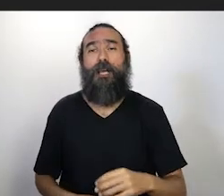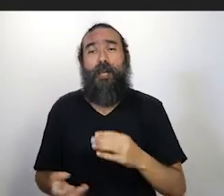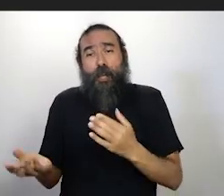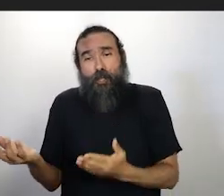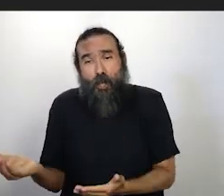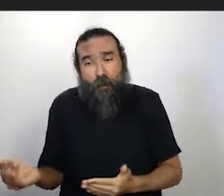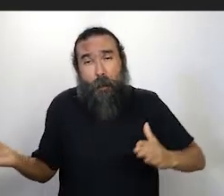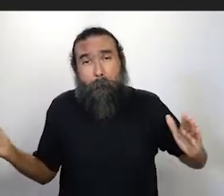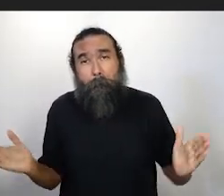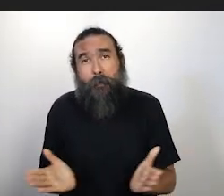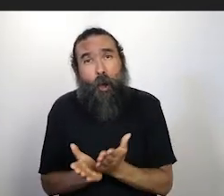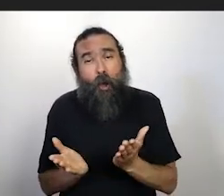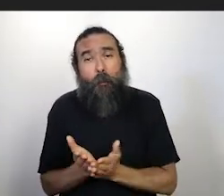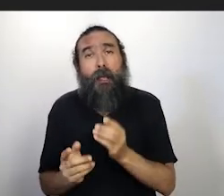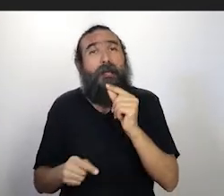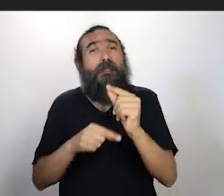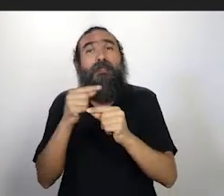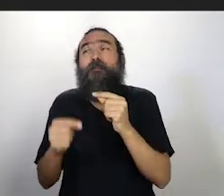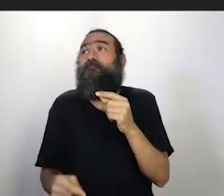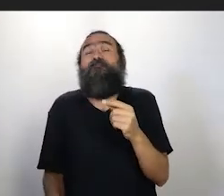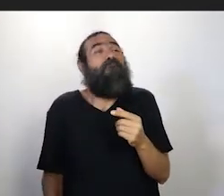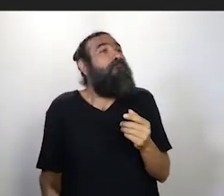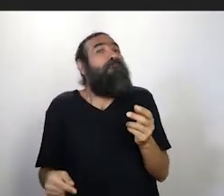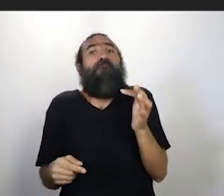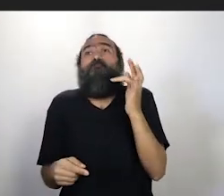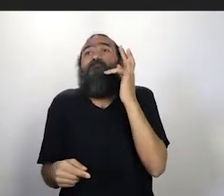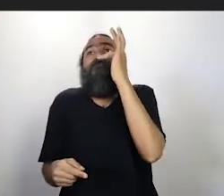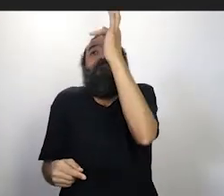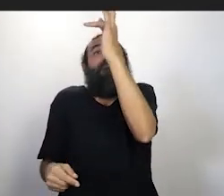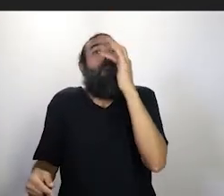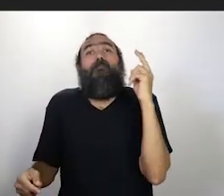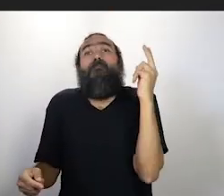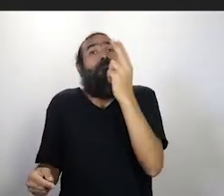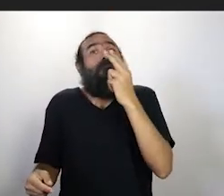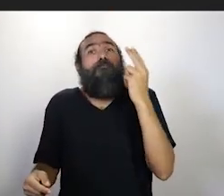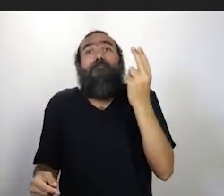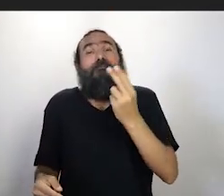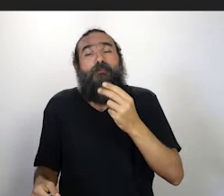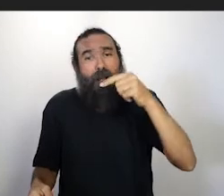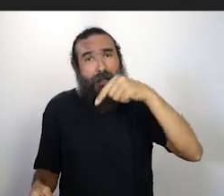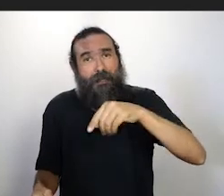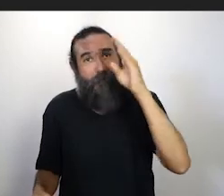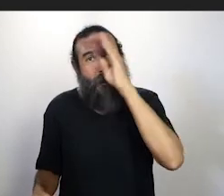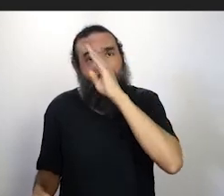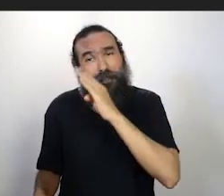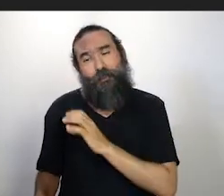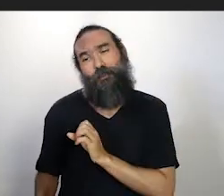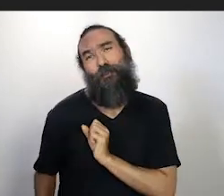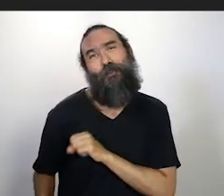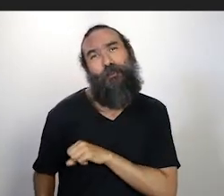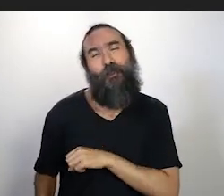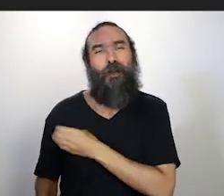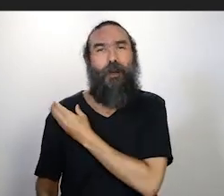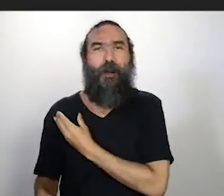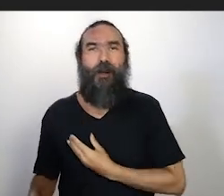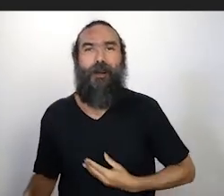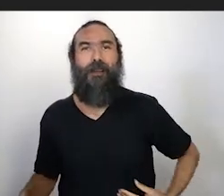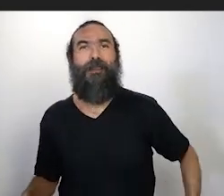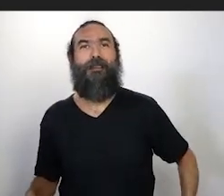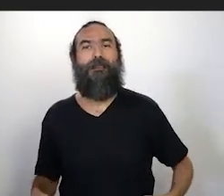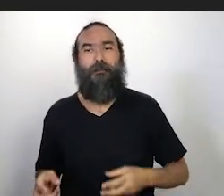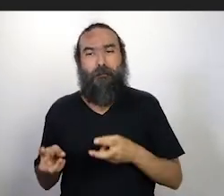que não têm perspectiva numa sociedade capitalista cruel como a nossa, que é dedicada